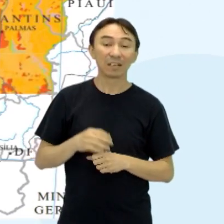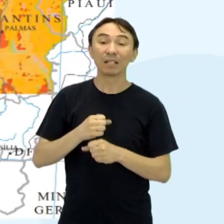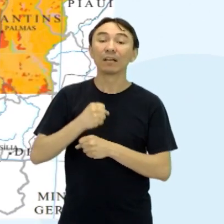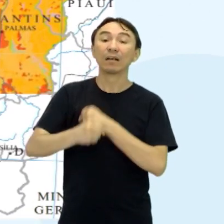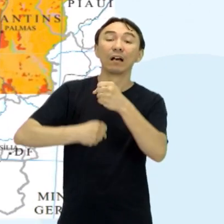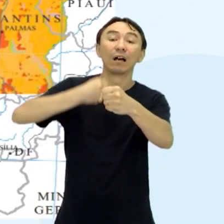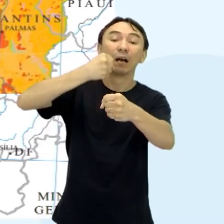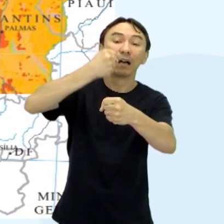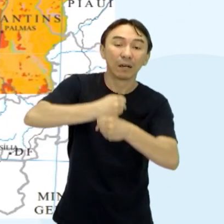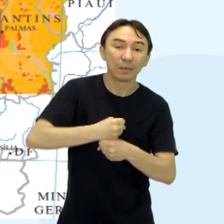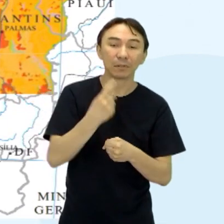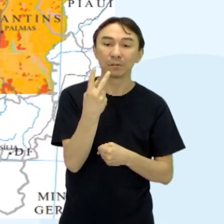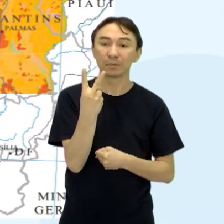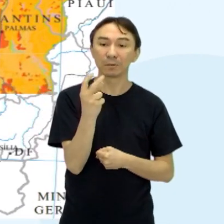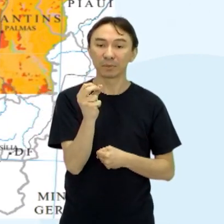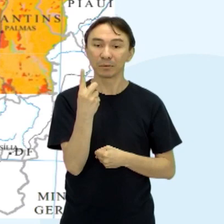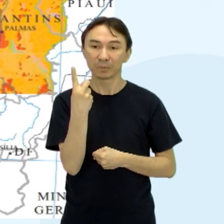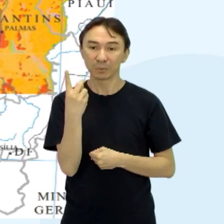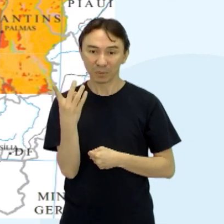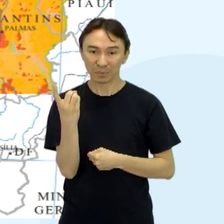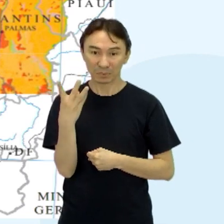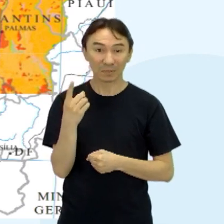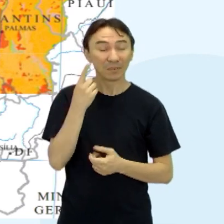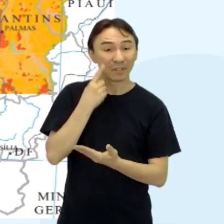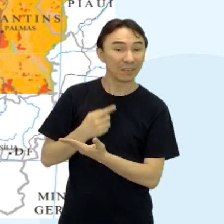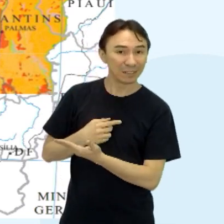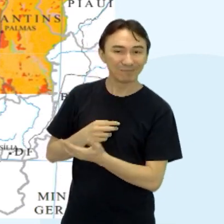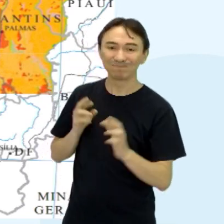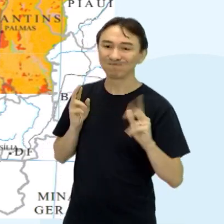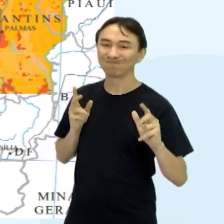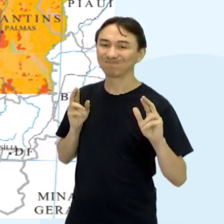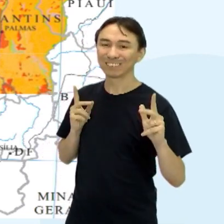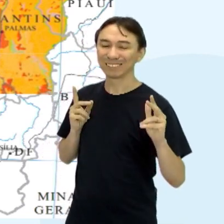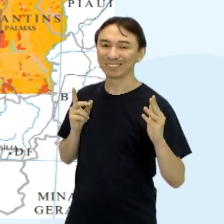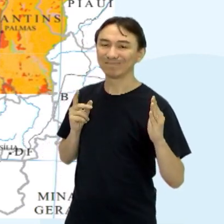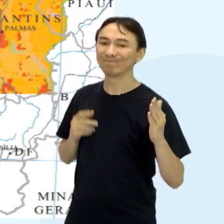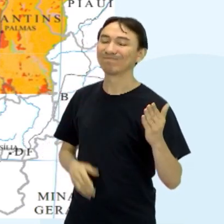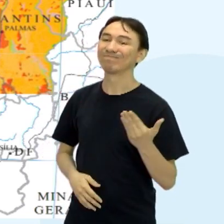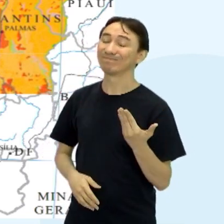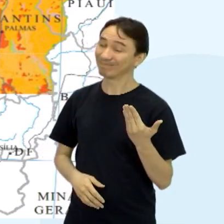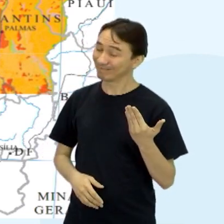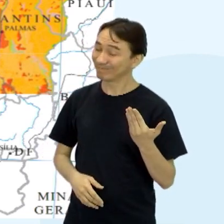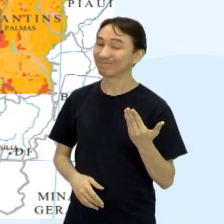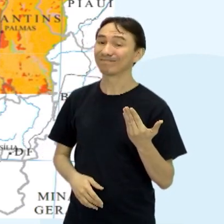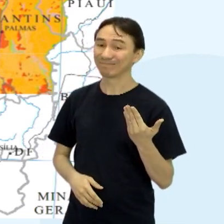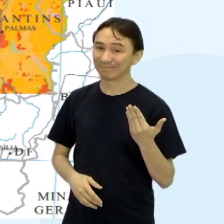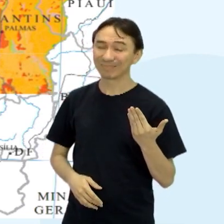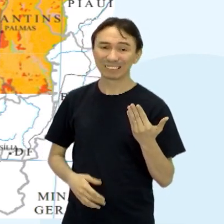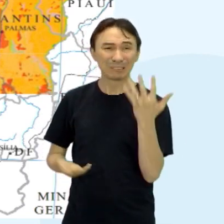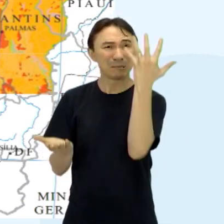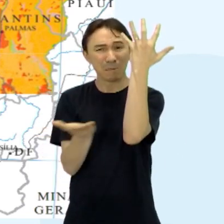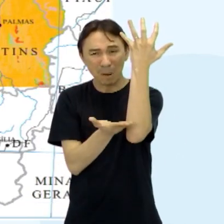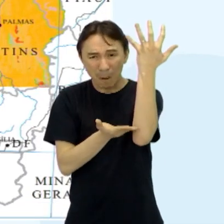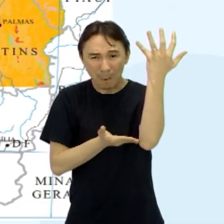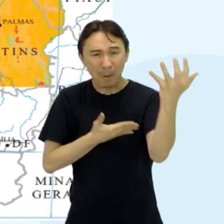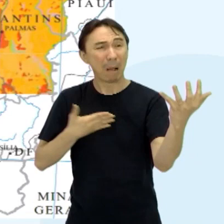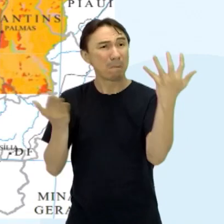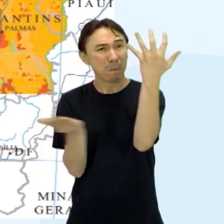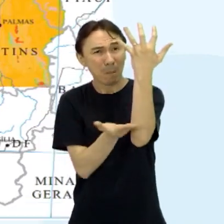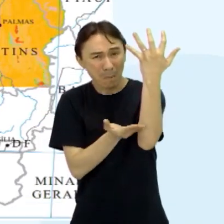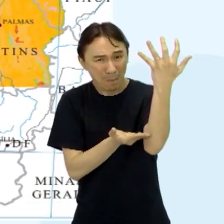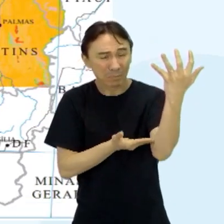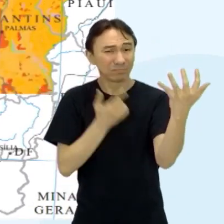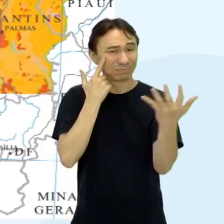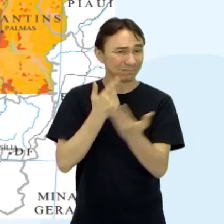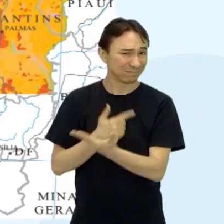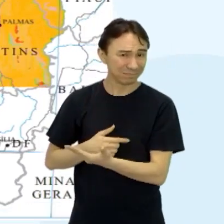novo? Vamos lá. Vejo a diferença, né, desse processo aí de desmatamento que nós estamos tendo aí na